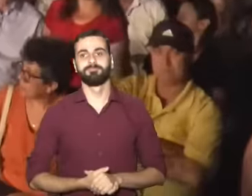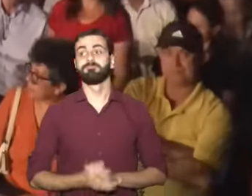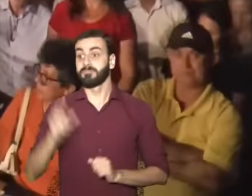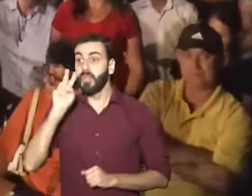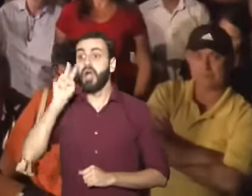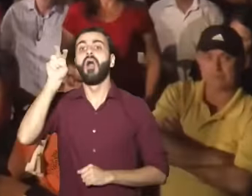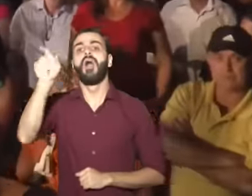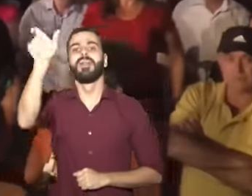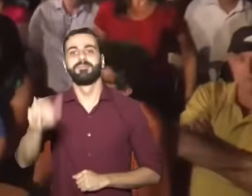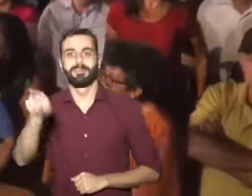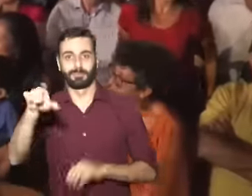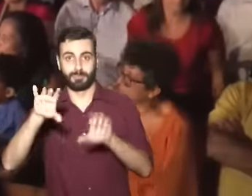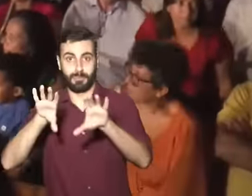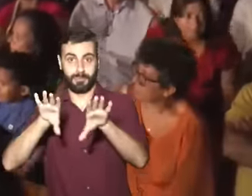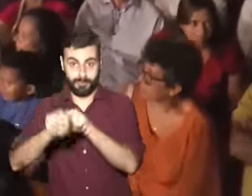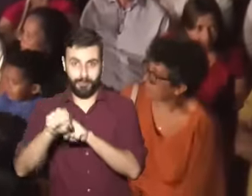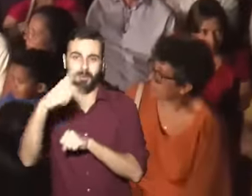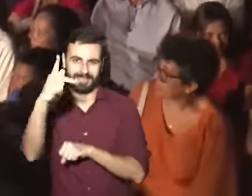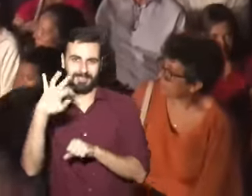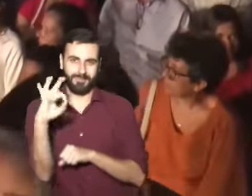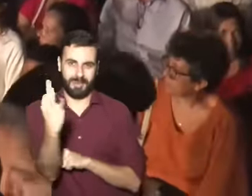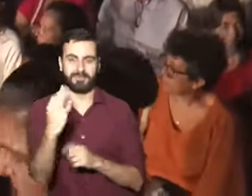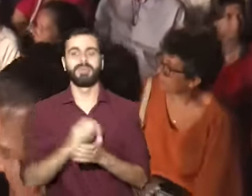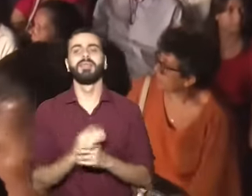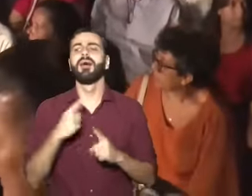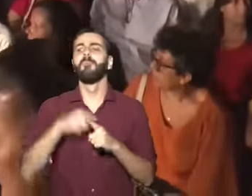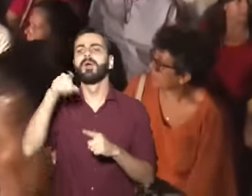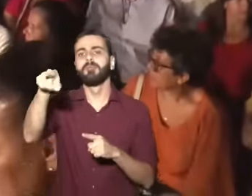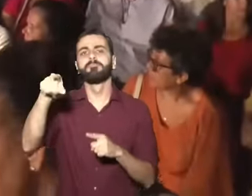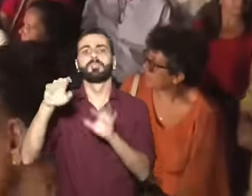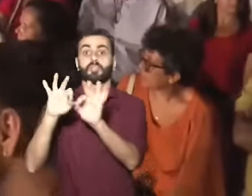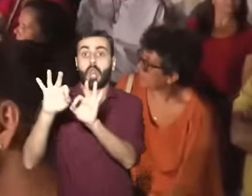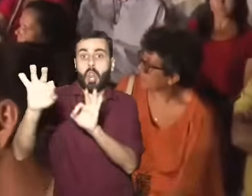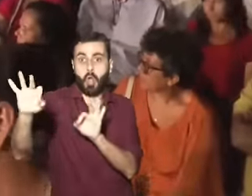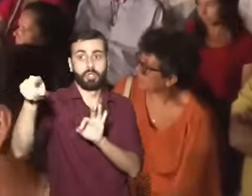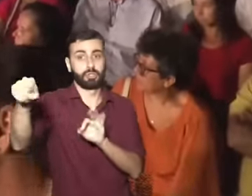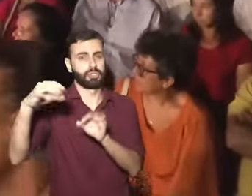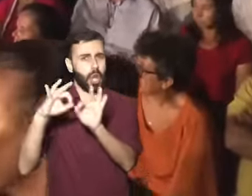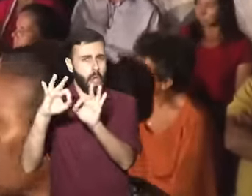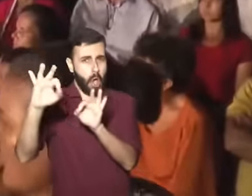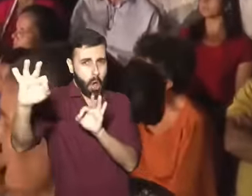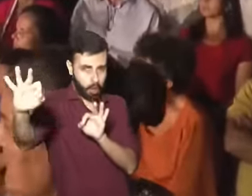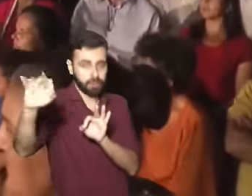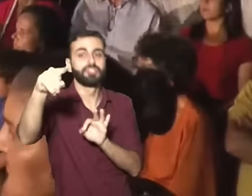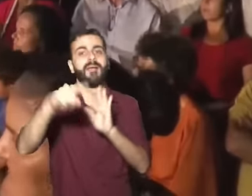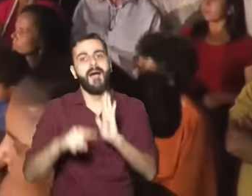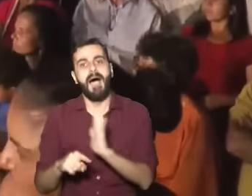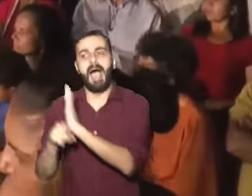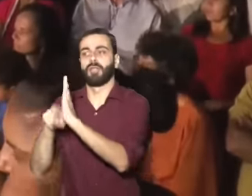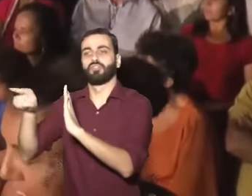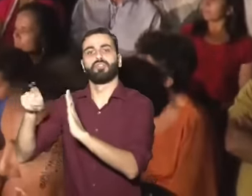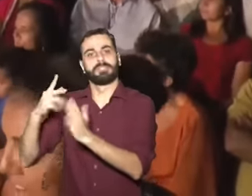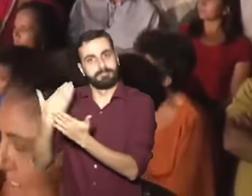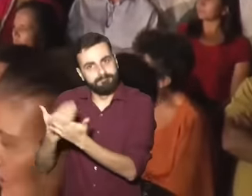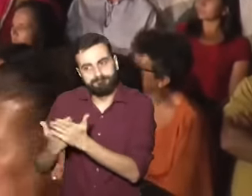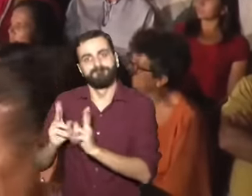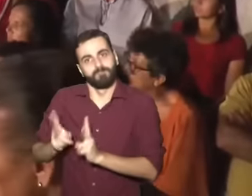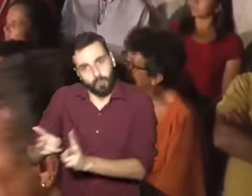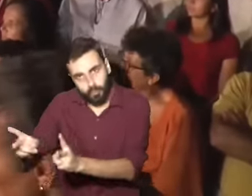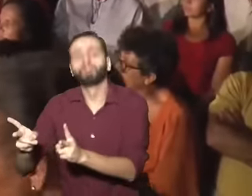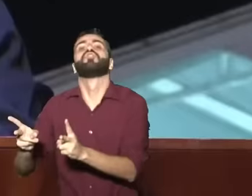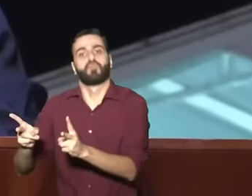Olhe para essa pessoa que muitas vezes esteve de joelho para que você permanecesse de